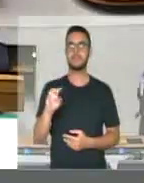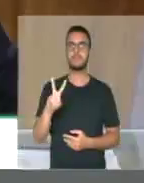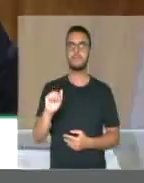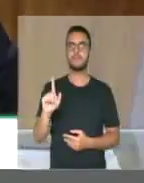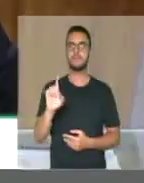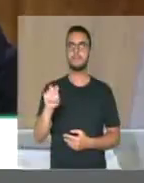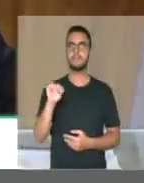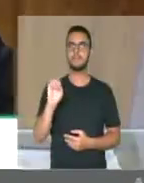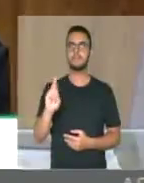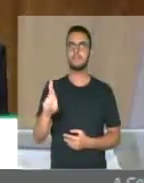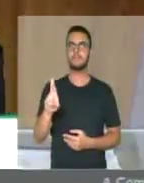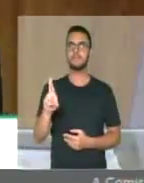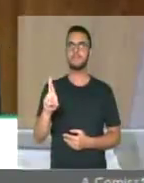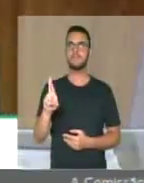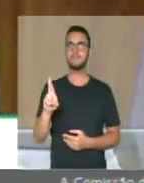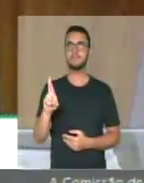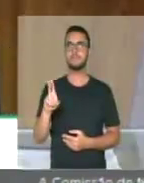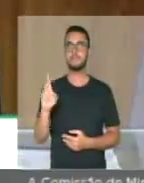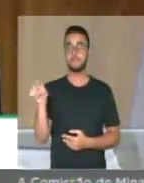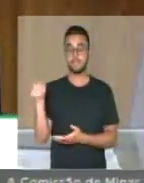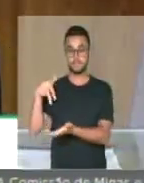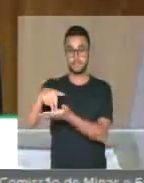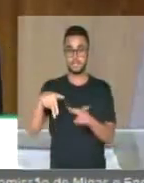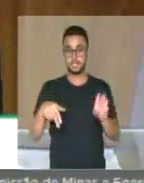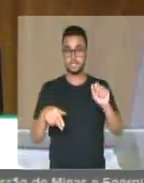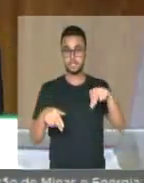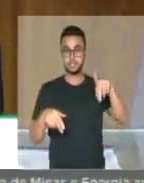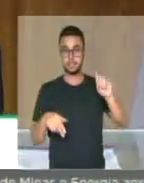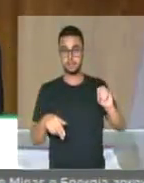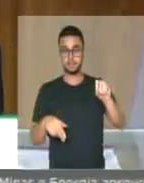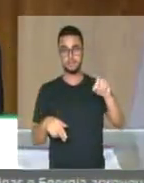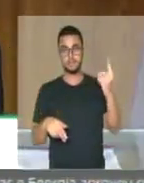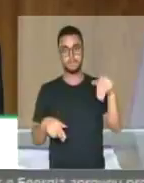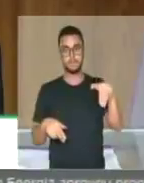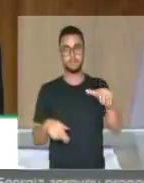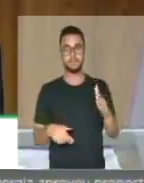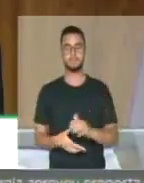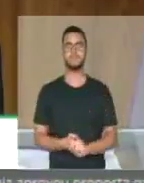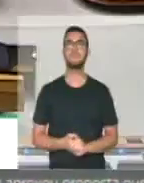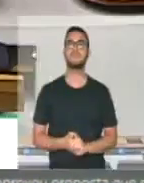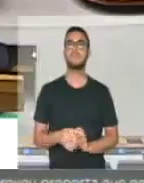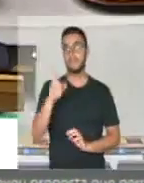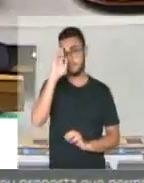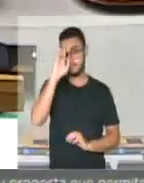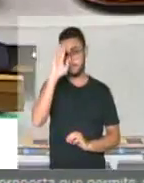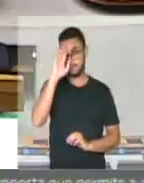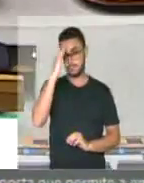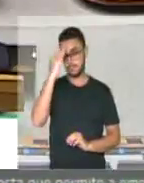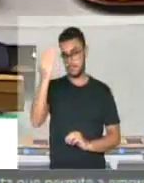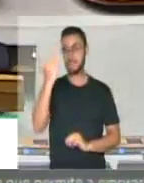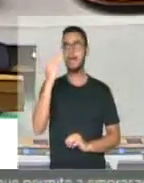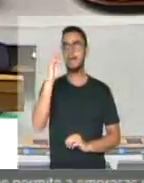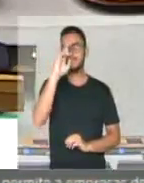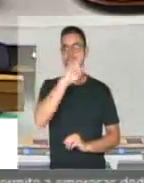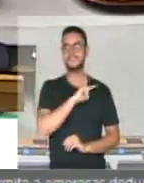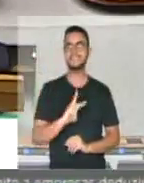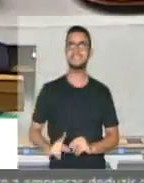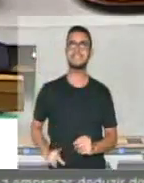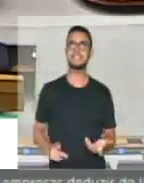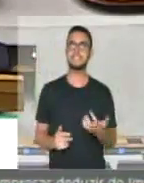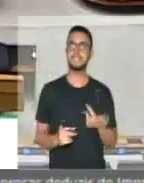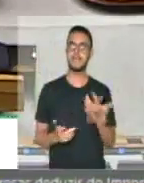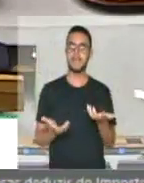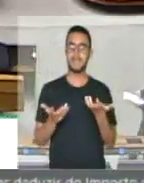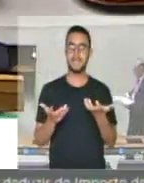Valdenor Pereira, enquanto você se dirige à tribuna, Sandra Alex, um minuto. Muito obrigado, senhor presidente. Quero fazer um